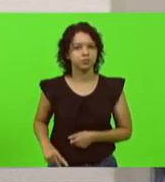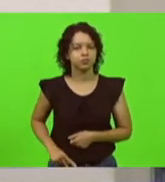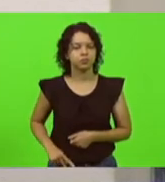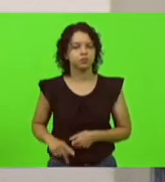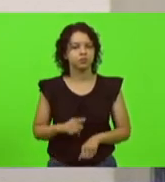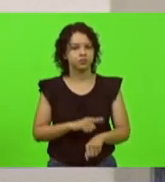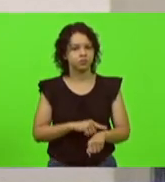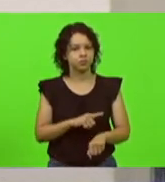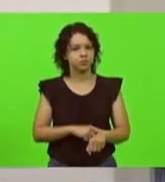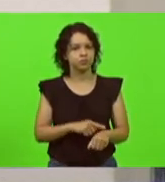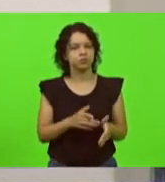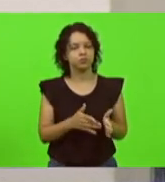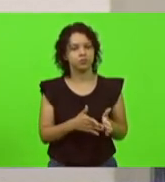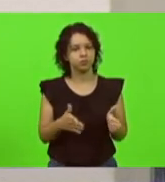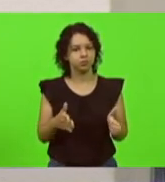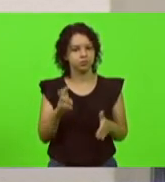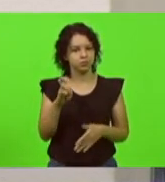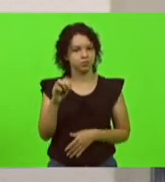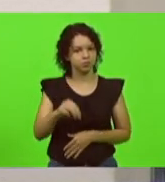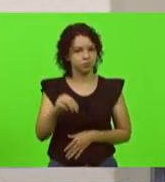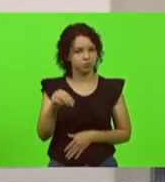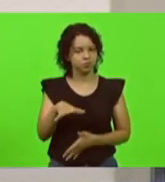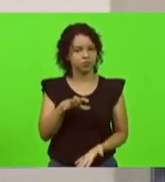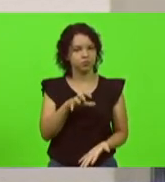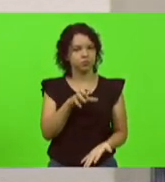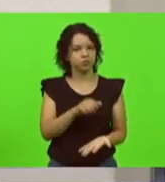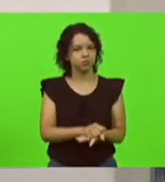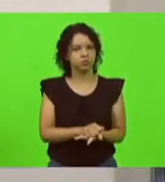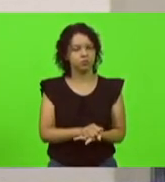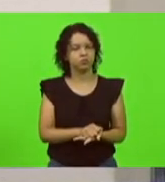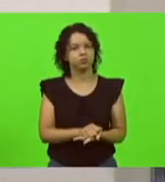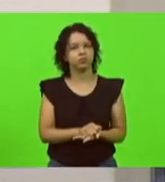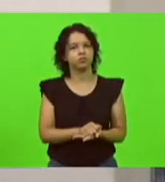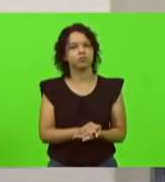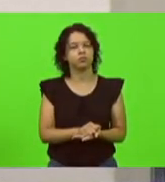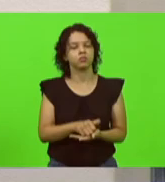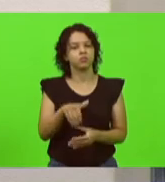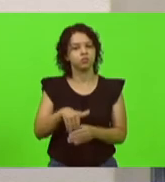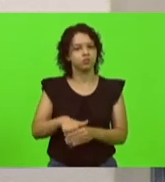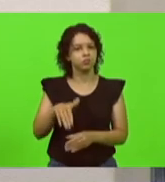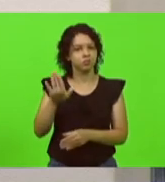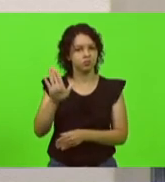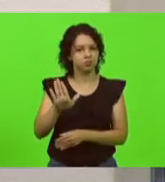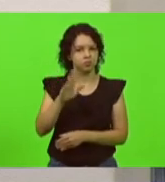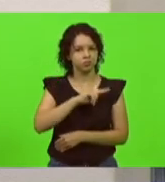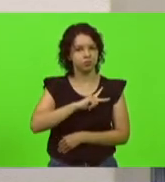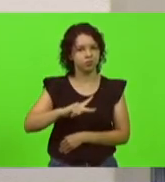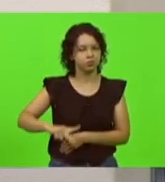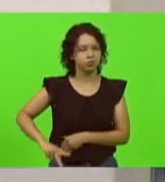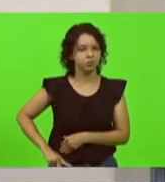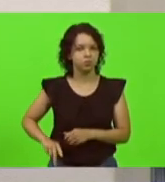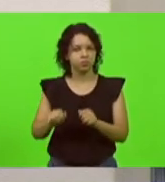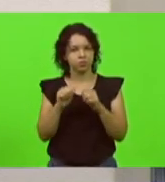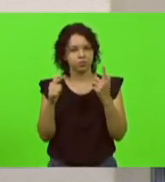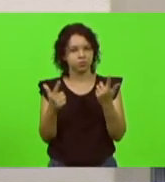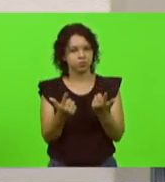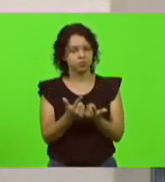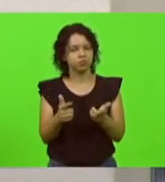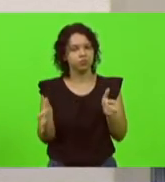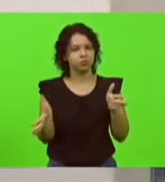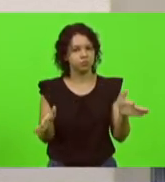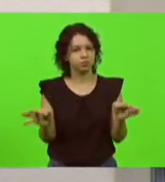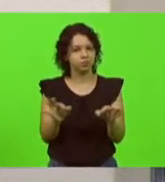para o registro de candidatos ao cargo de presidente da Assembleia Legislativa do Estado de Santa Catarina. Fim do prazo,